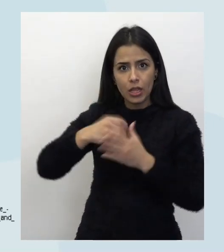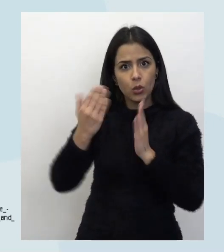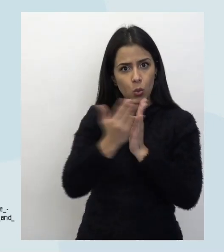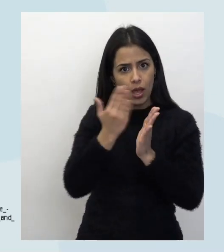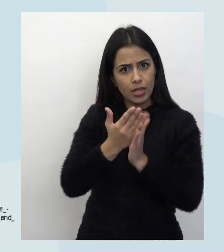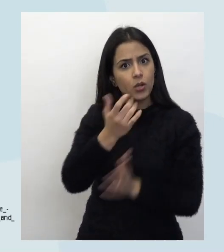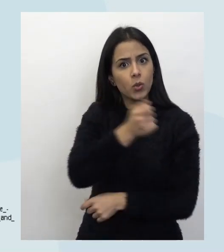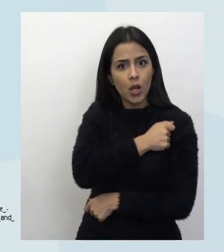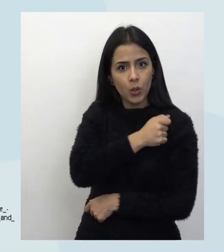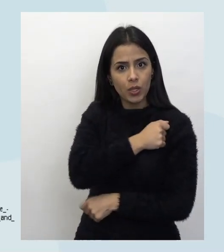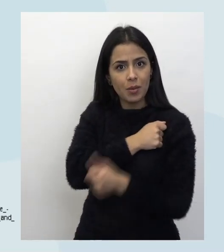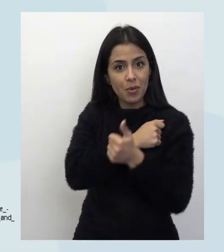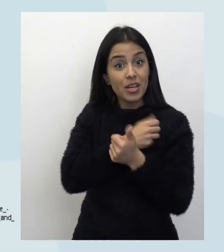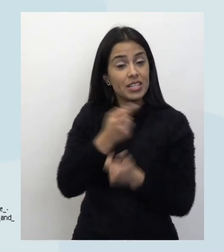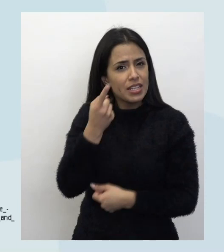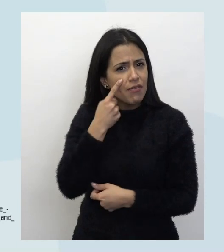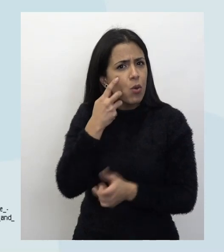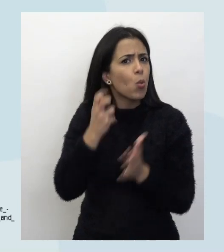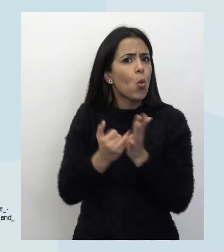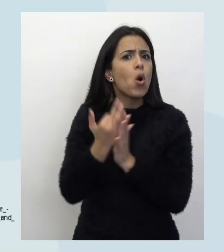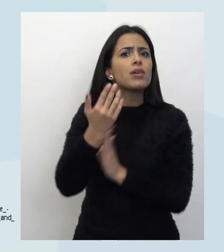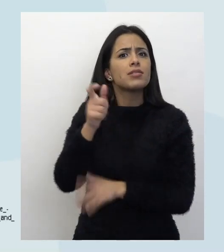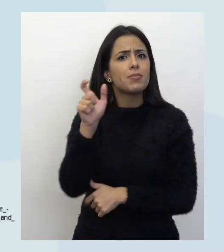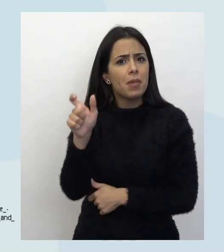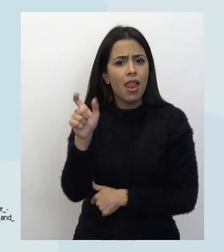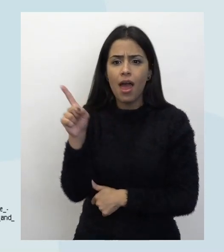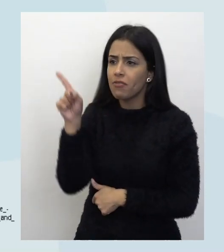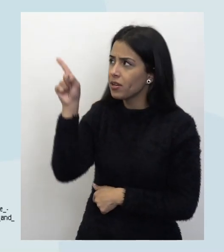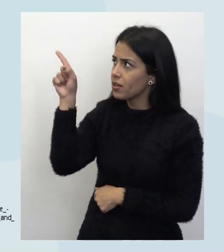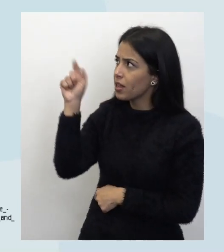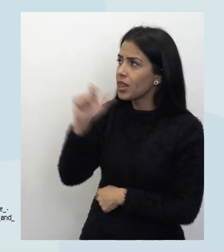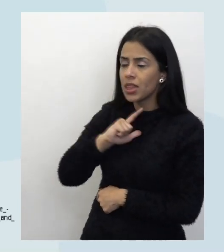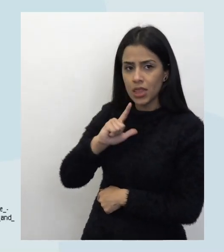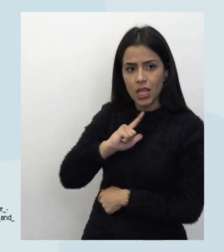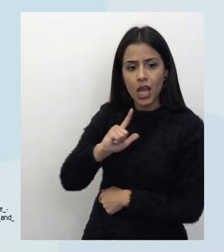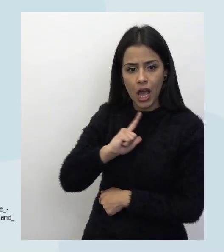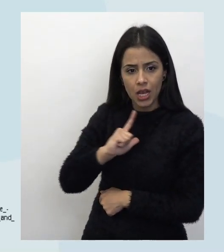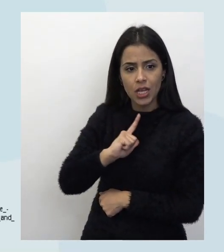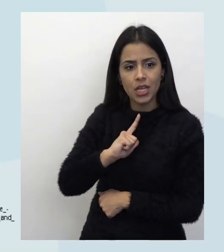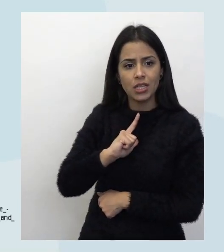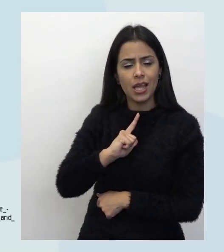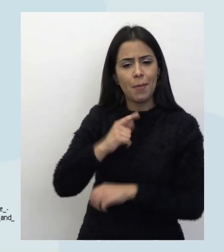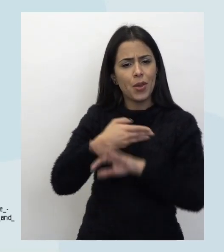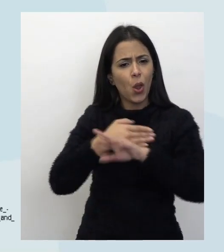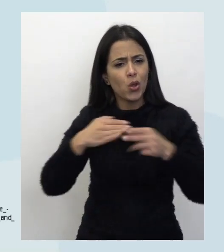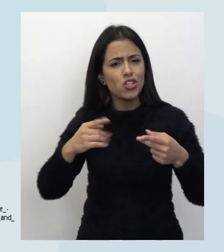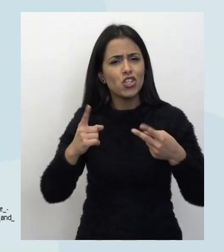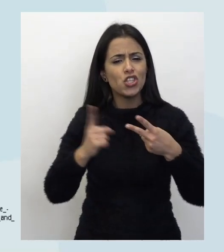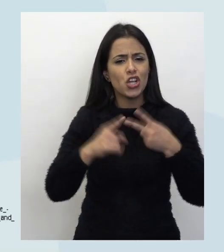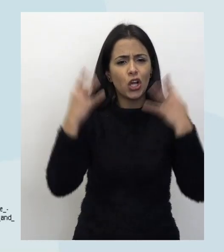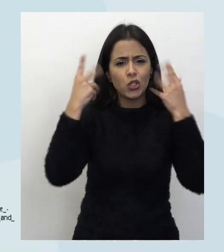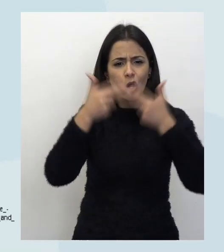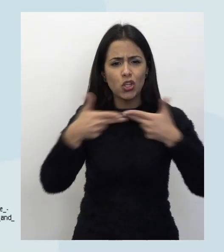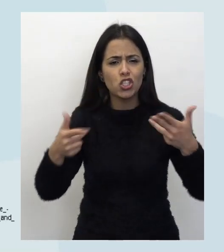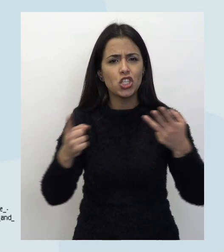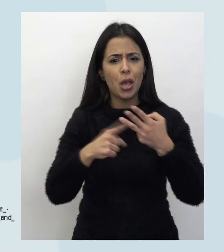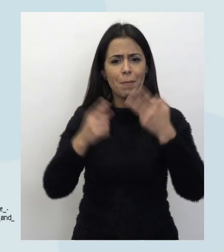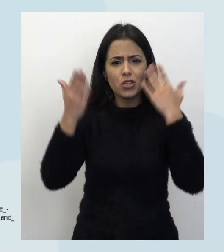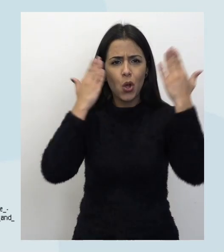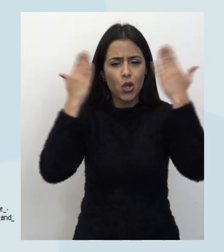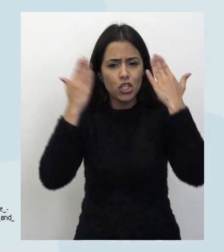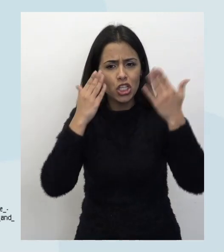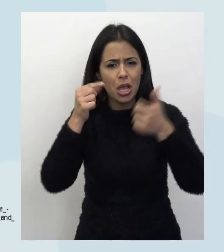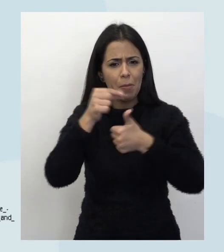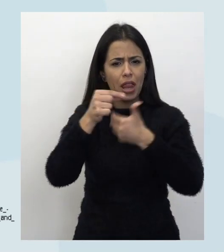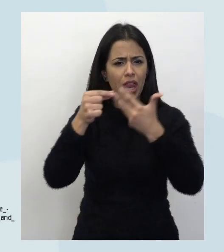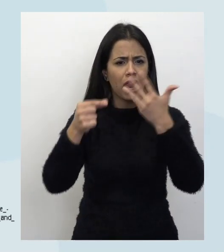Olha a quantidade de palavras do nosso dia a dia, inclusive algumas, né, são aí os objetos do conhecimento,